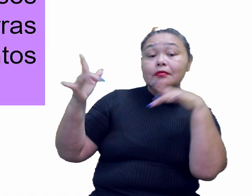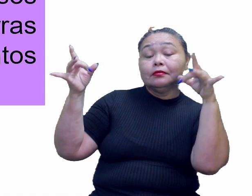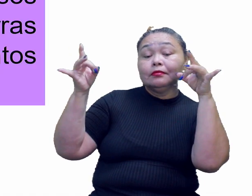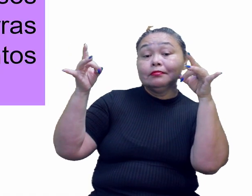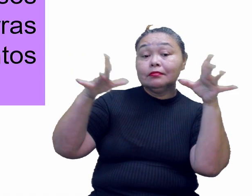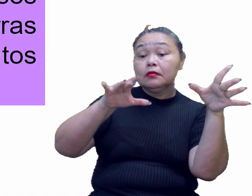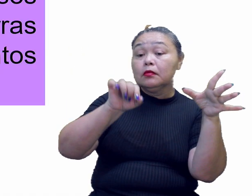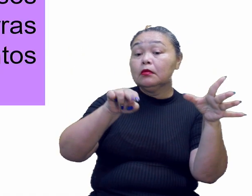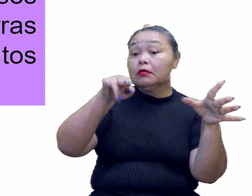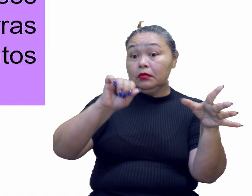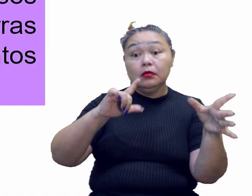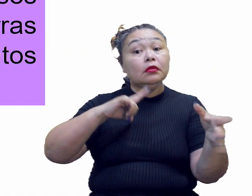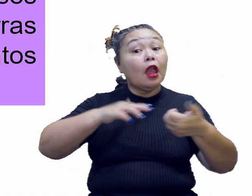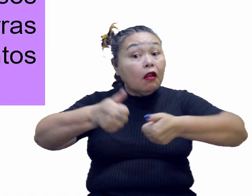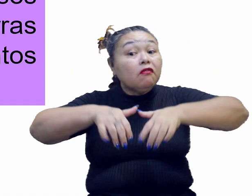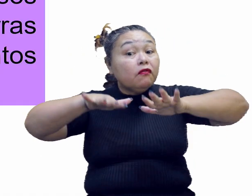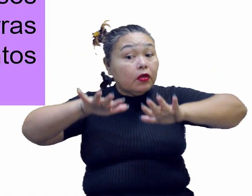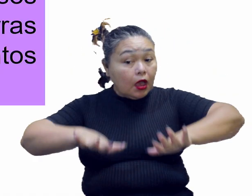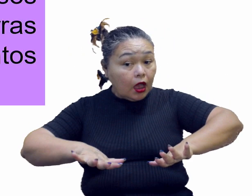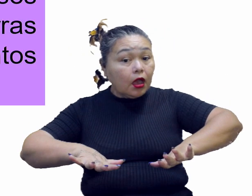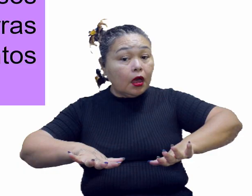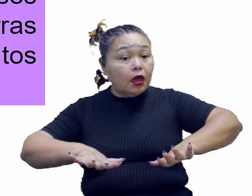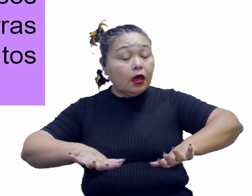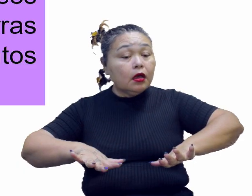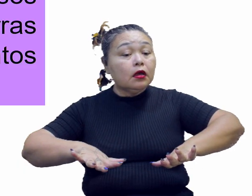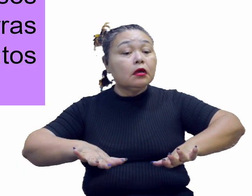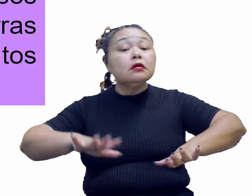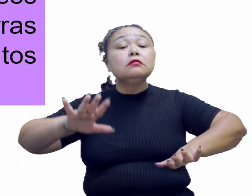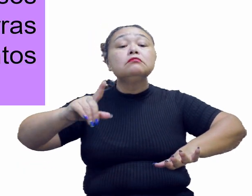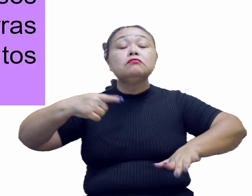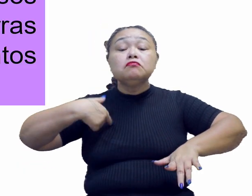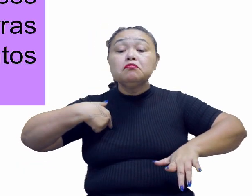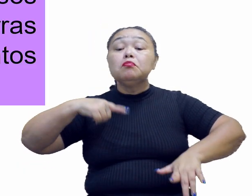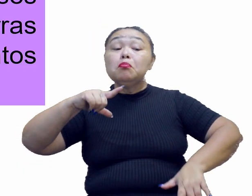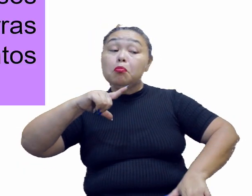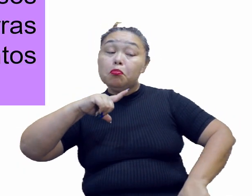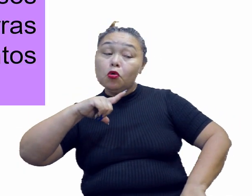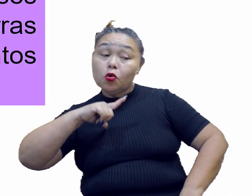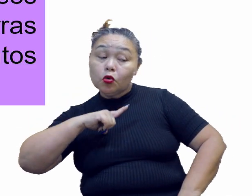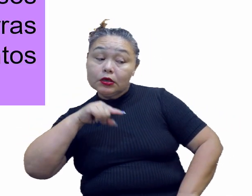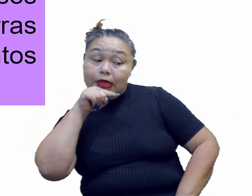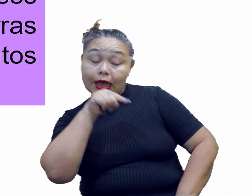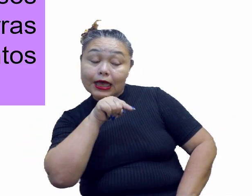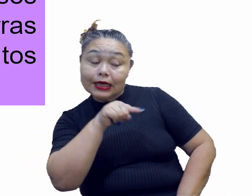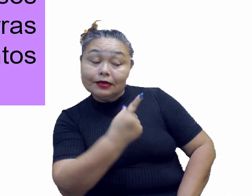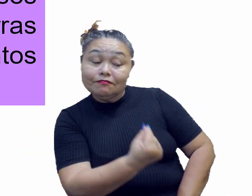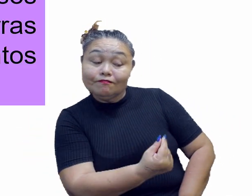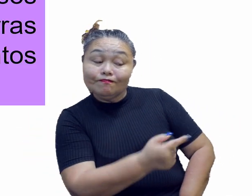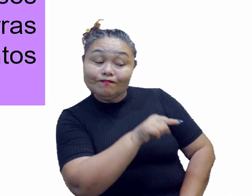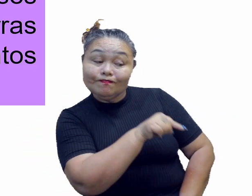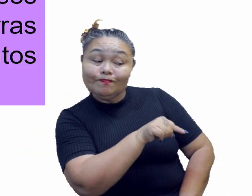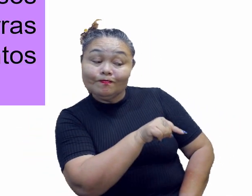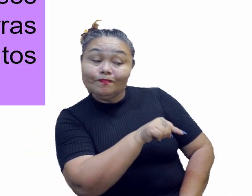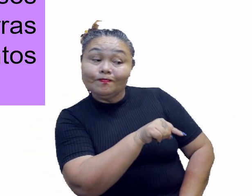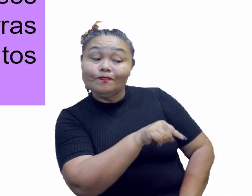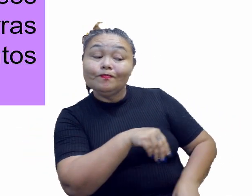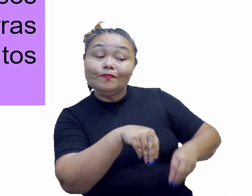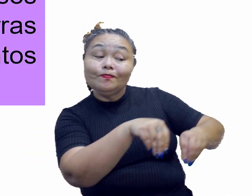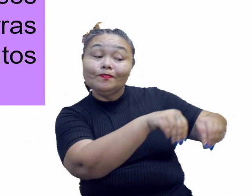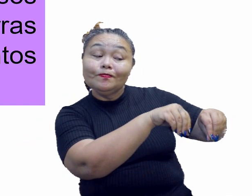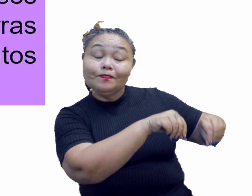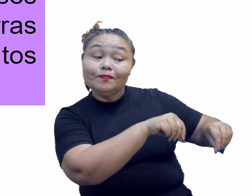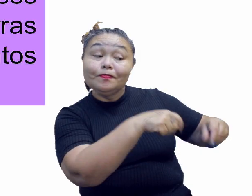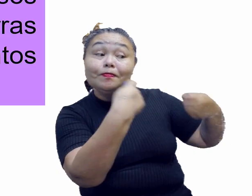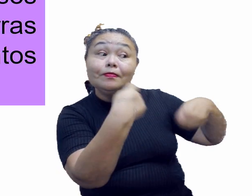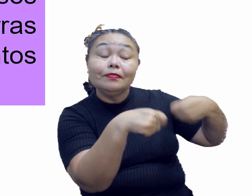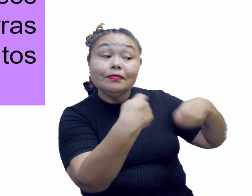a abandonar suas colônias, pois dependiam economicamente desses